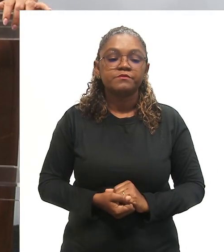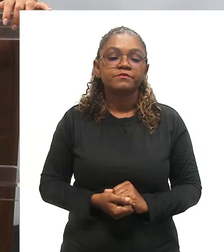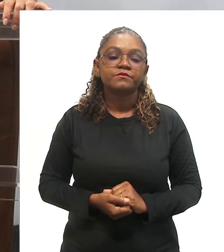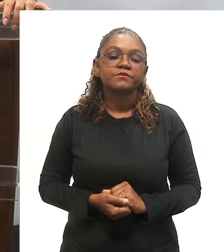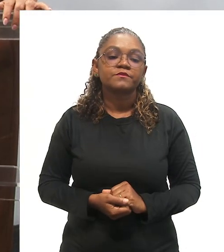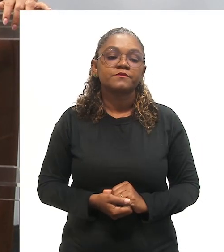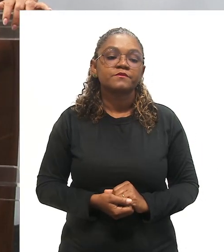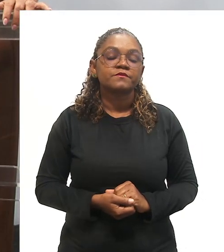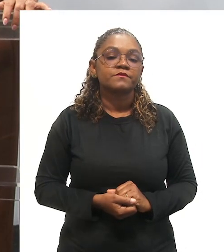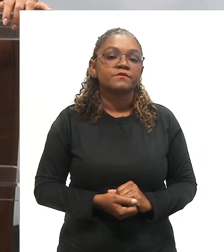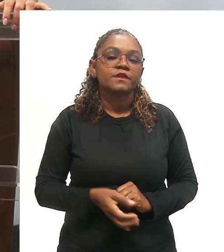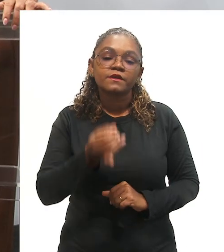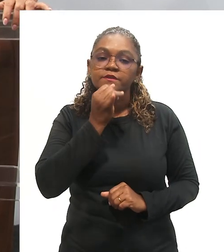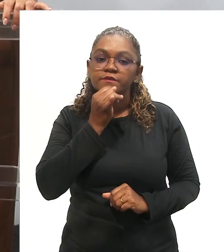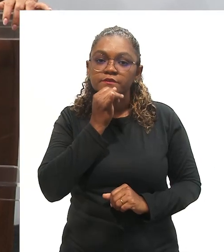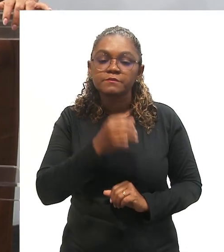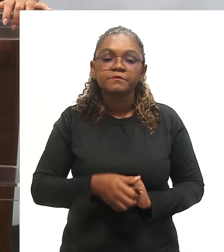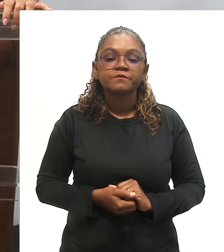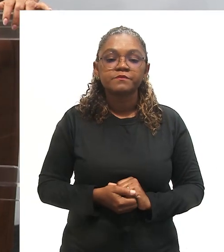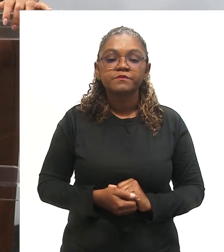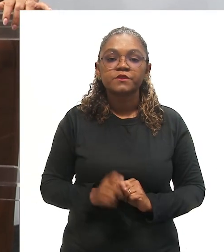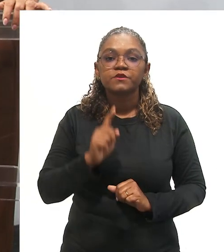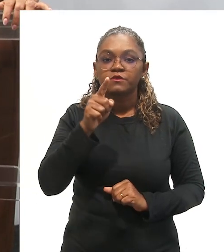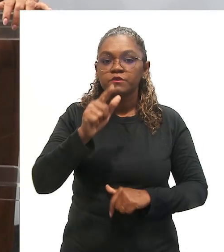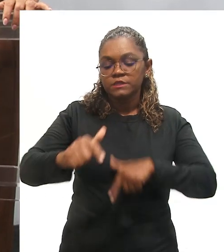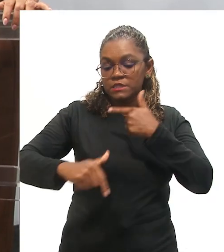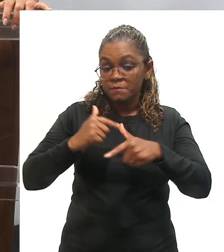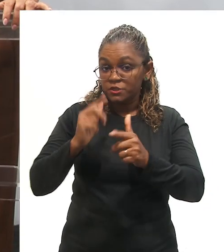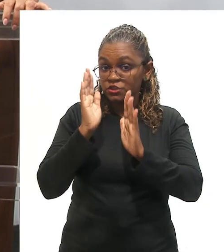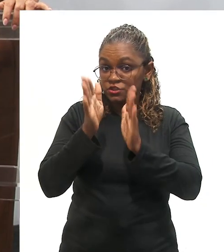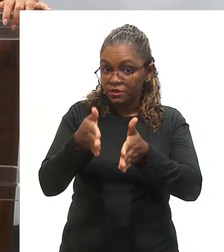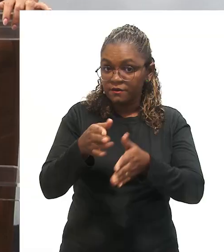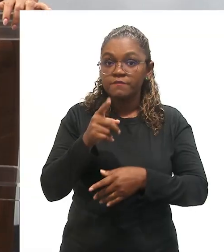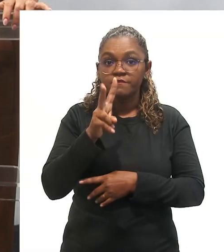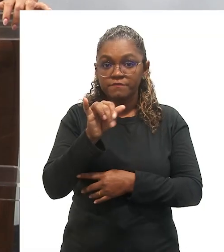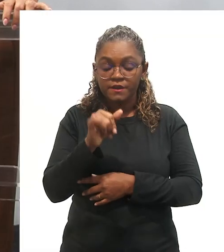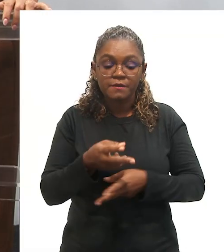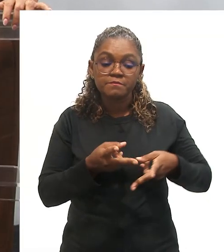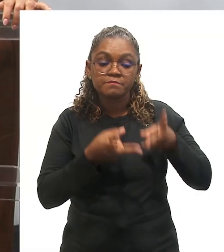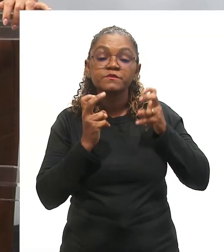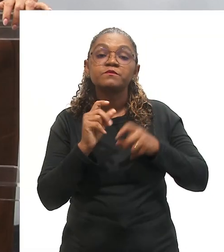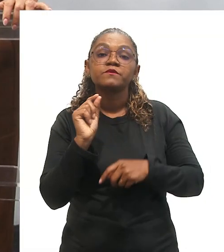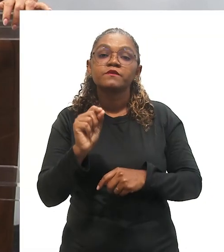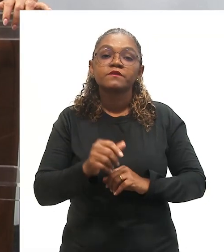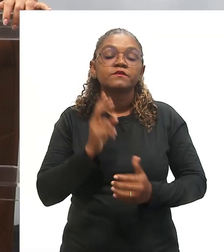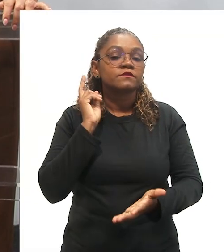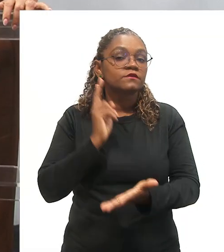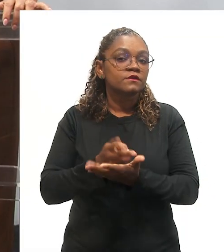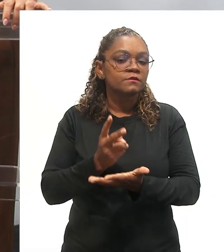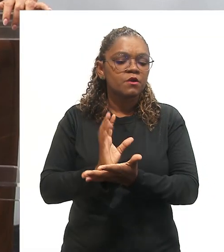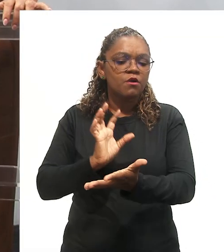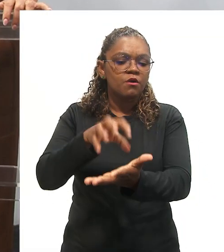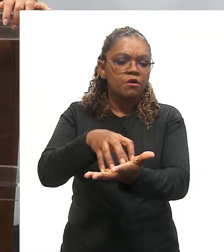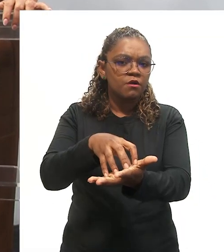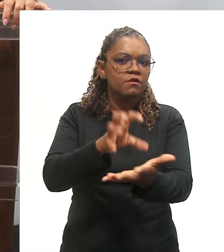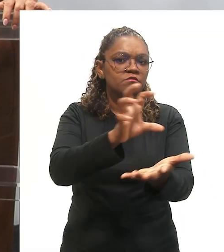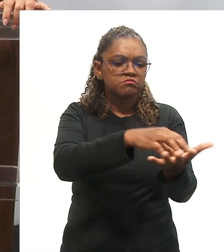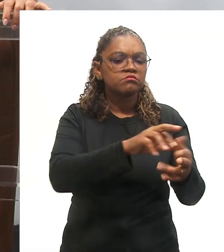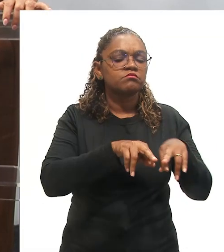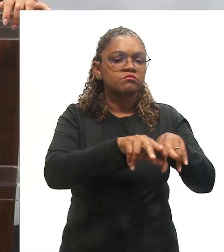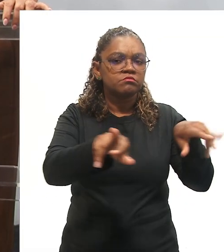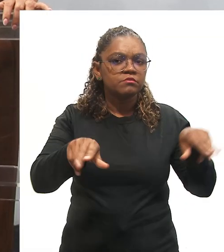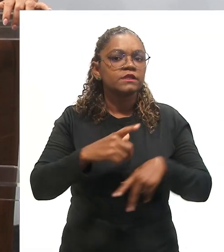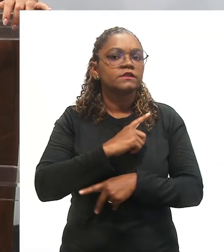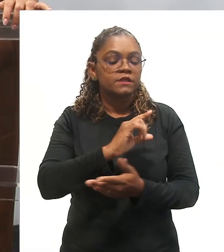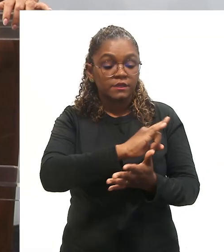quando você estiver na ativa, se já não está, você vai verificar que muitos órgãos, eles têm